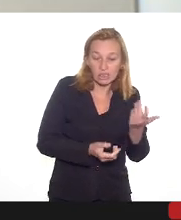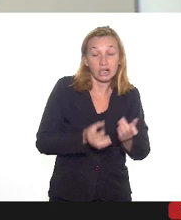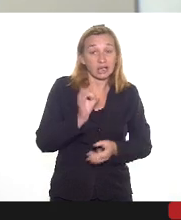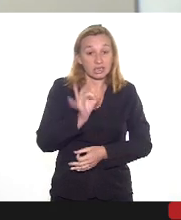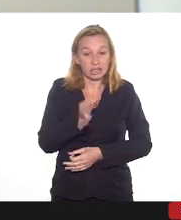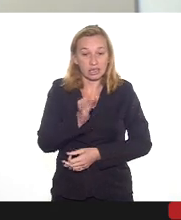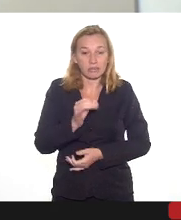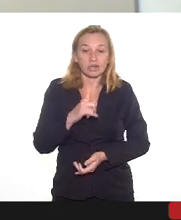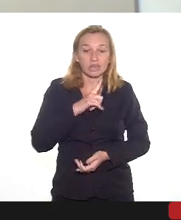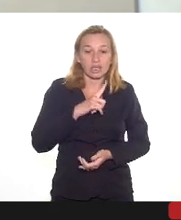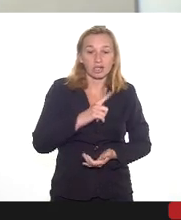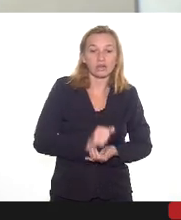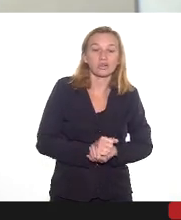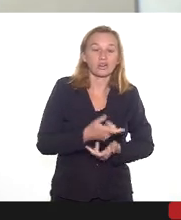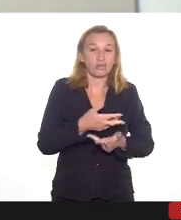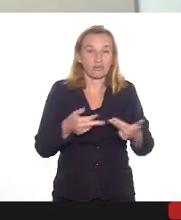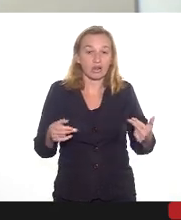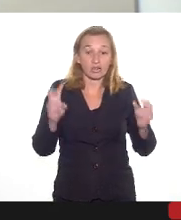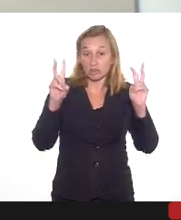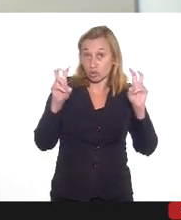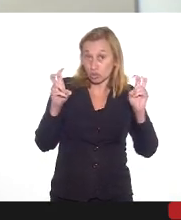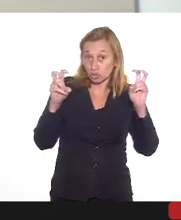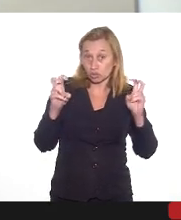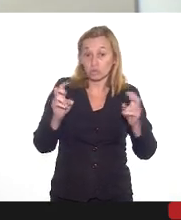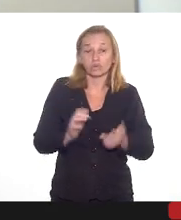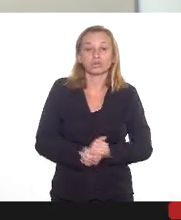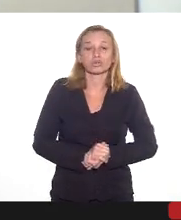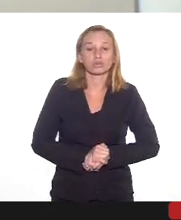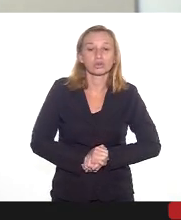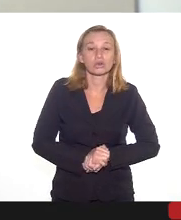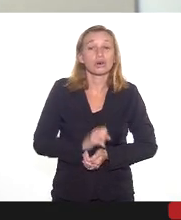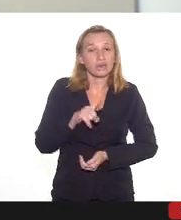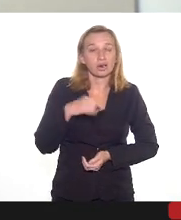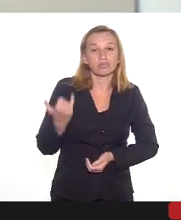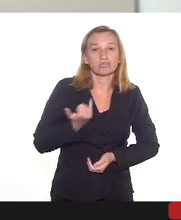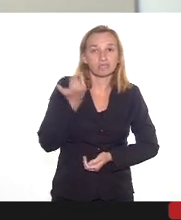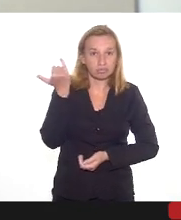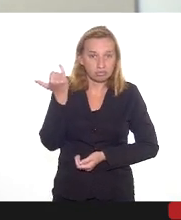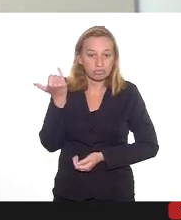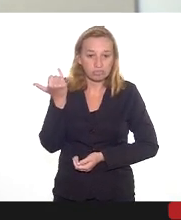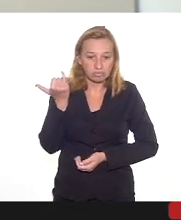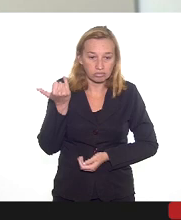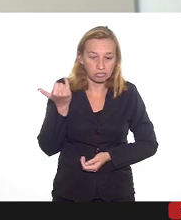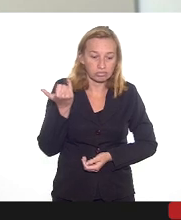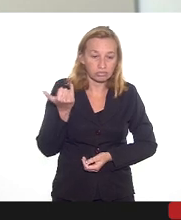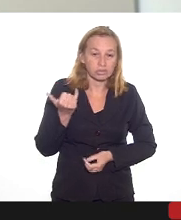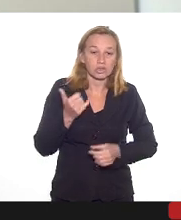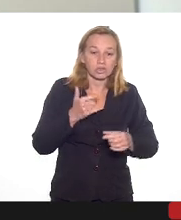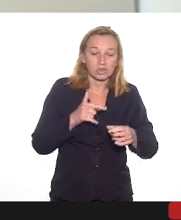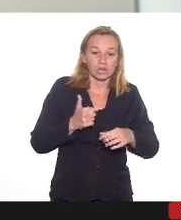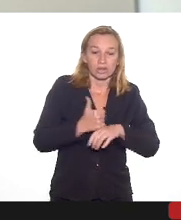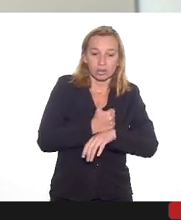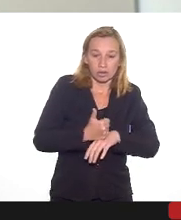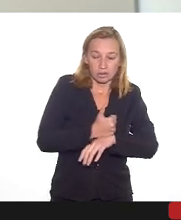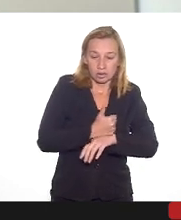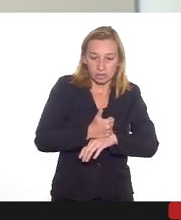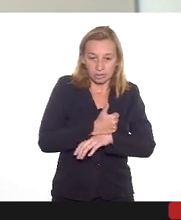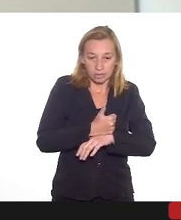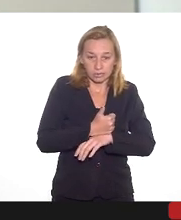a gente tem uma série de situações funcionais que são muito importantes e compõem a carreira dos profissionais de